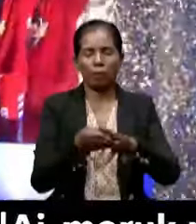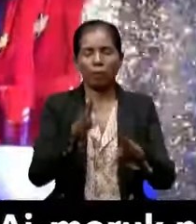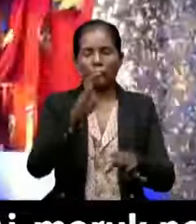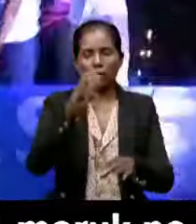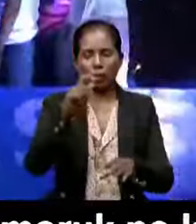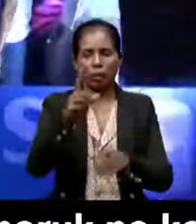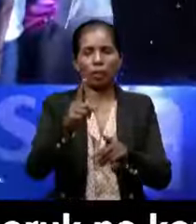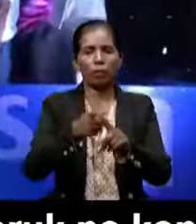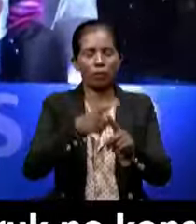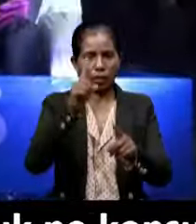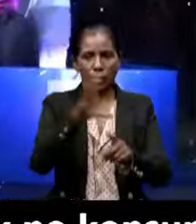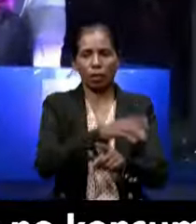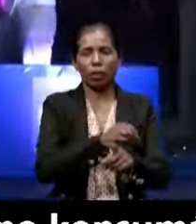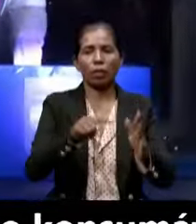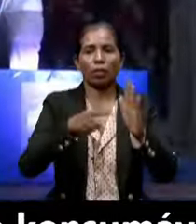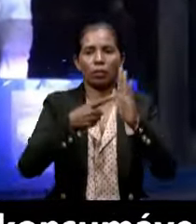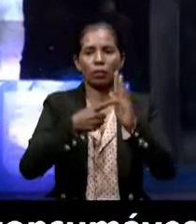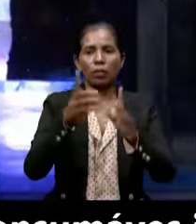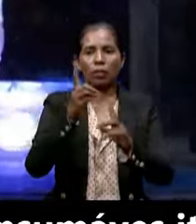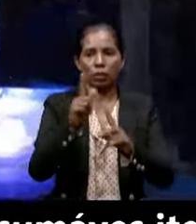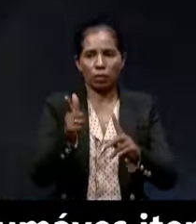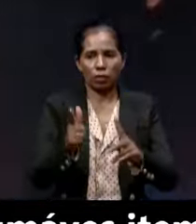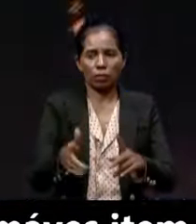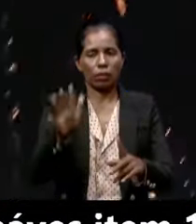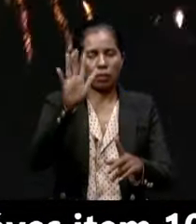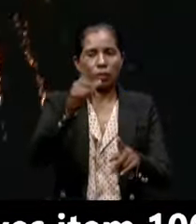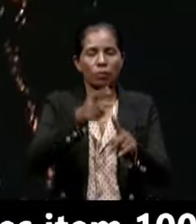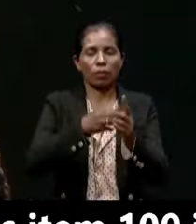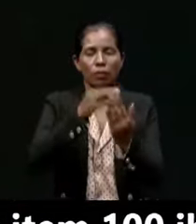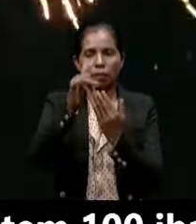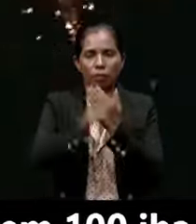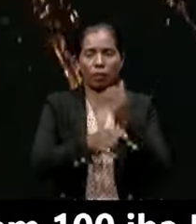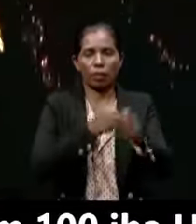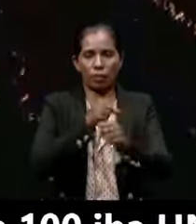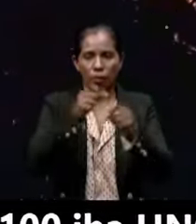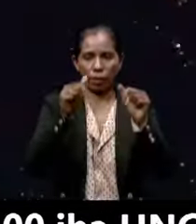durante fulang ida resin, hahu husi lorong Ronulu Resin Lima fulang mayu tinan ne.